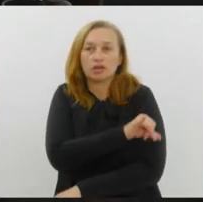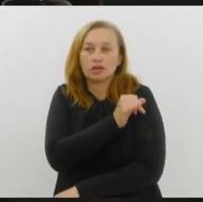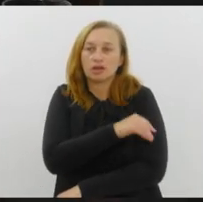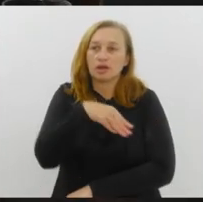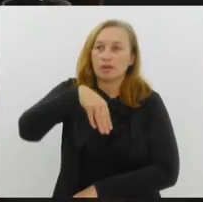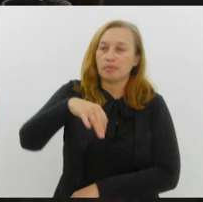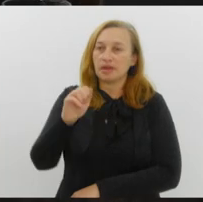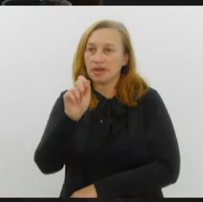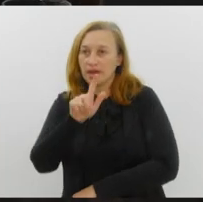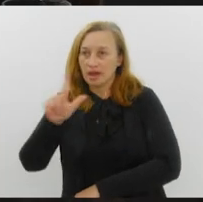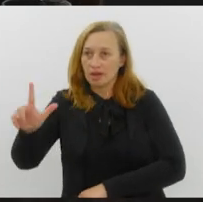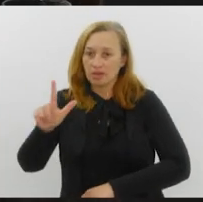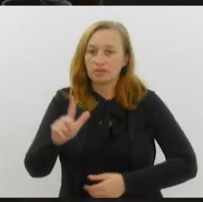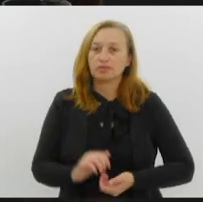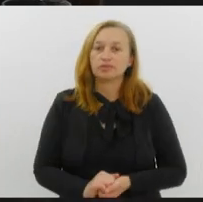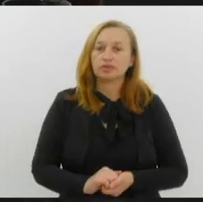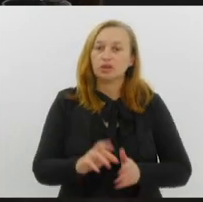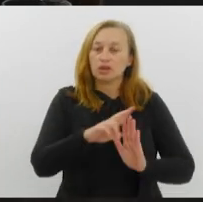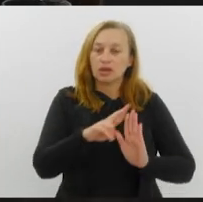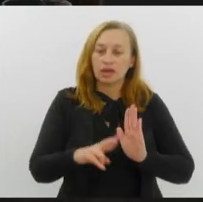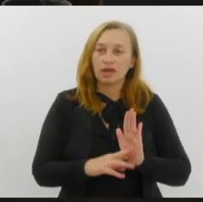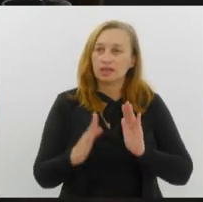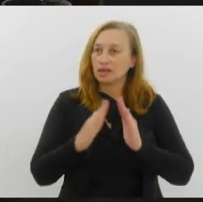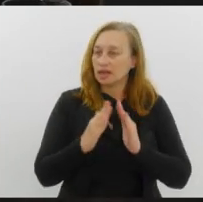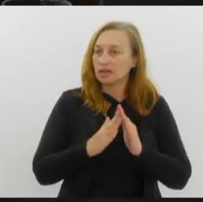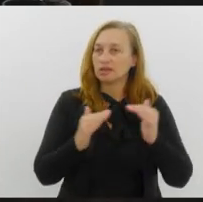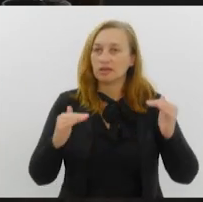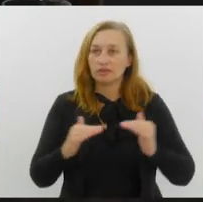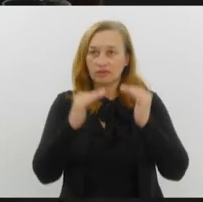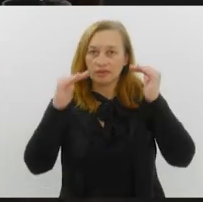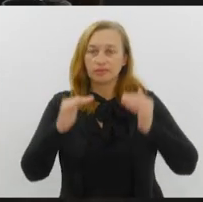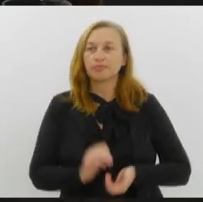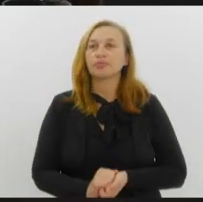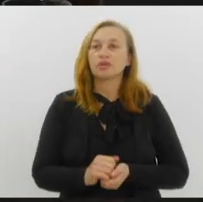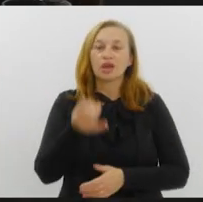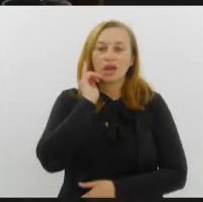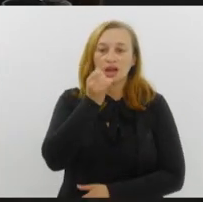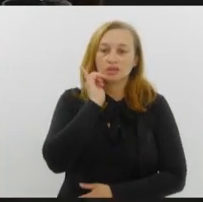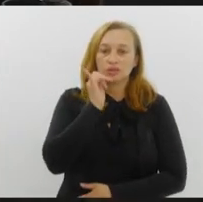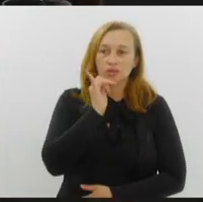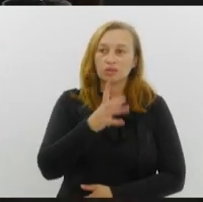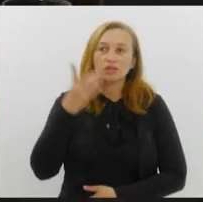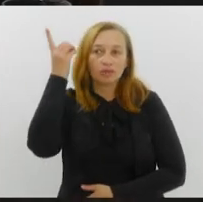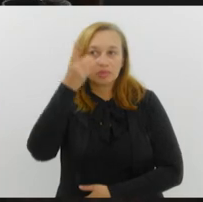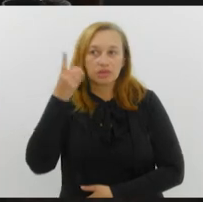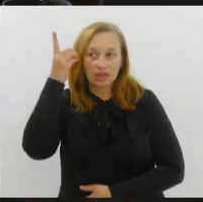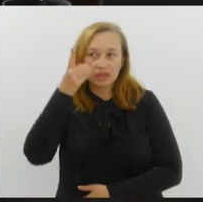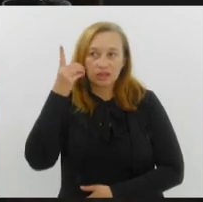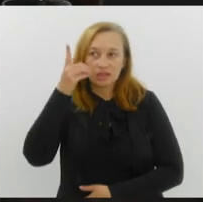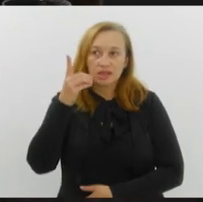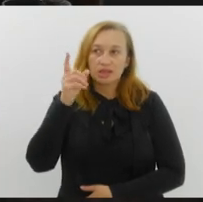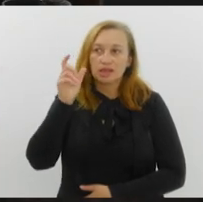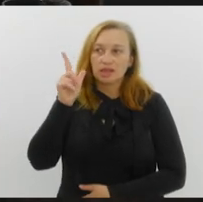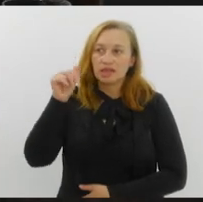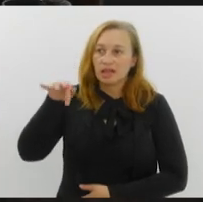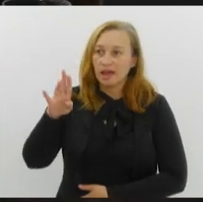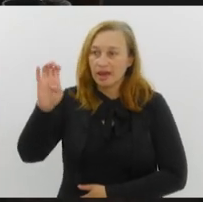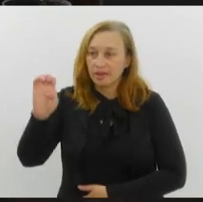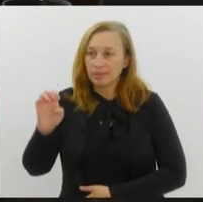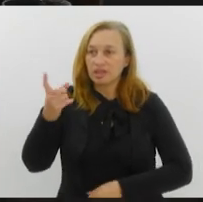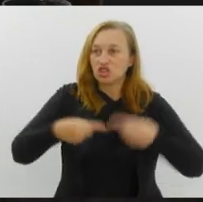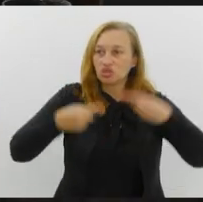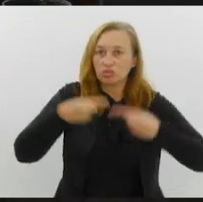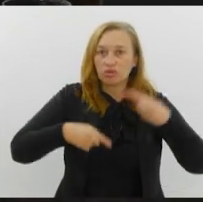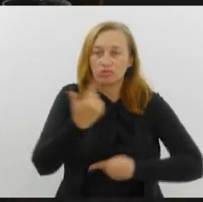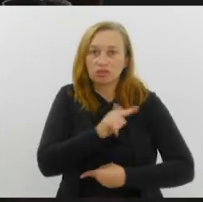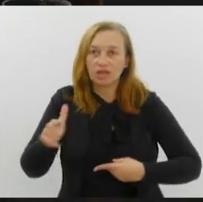Freire. Parecer da Comissão de Normas Internas, proposições externas, favorável. Relator, deputado Guilherme Della Orme. Em discussão,